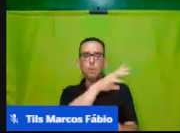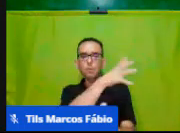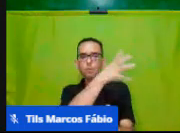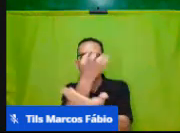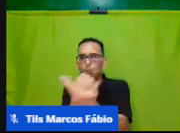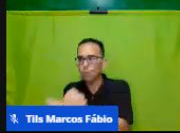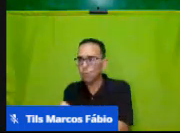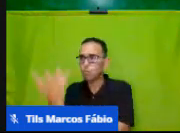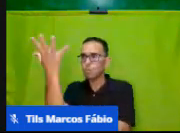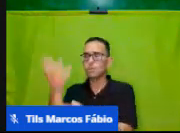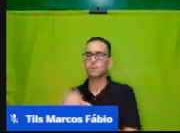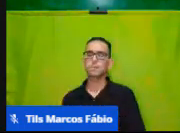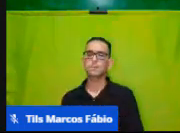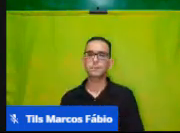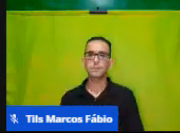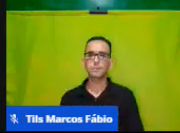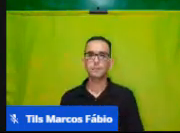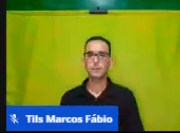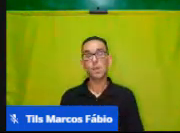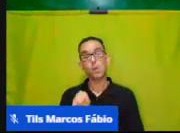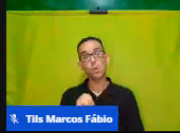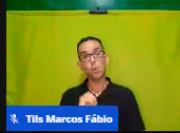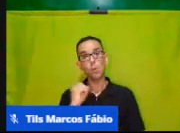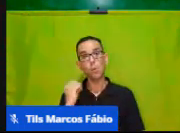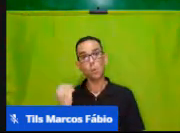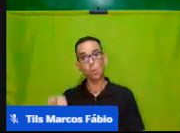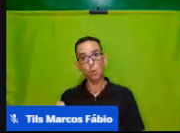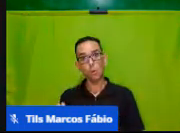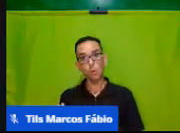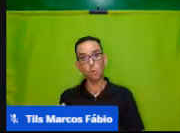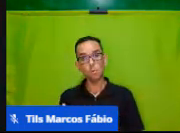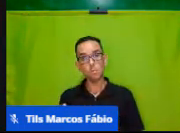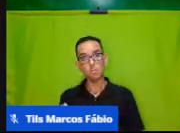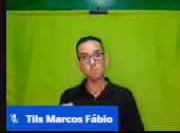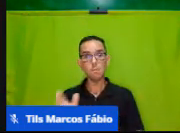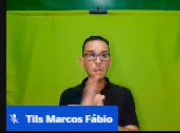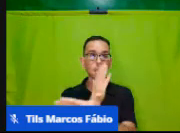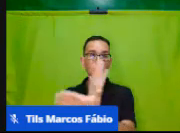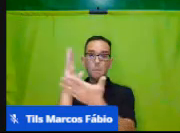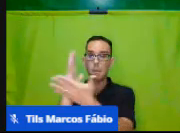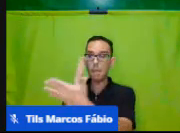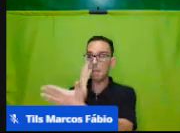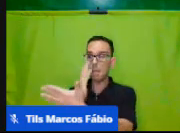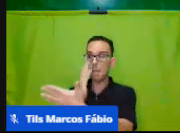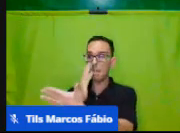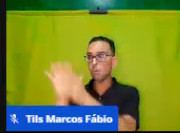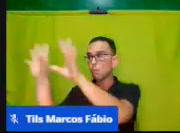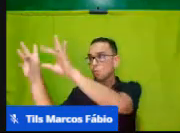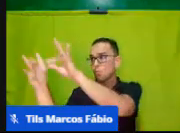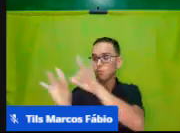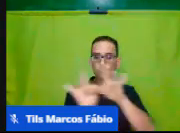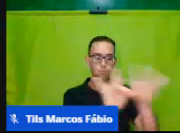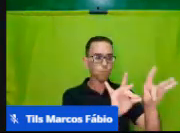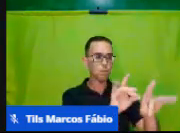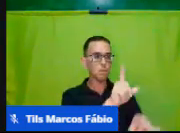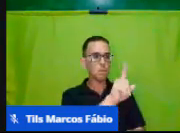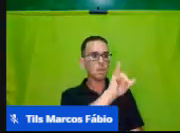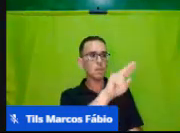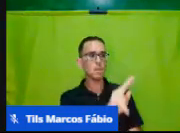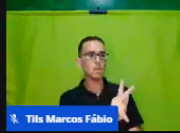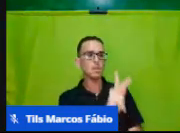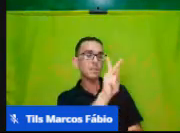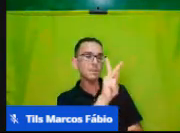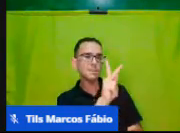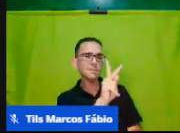né? Ou, em alguns casos, eu compartilho o link. Um potencial, assim,